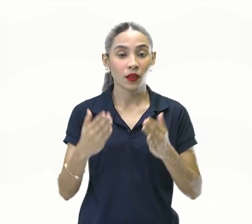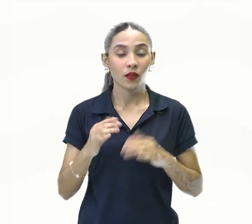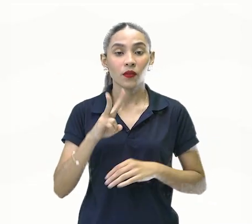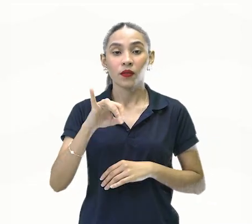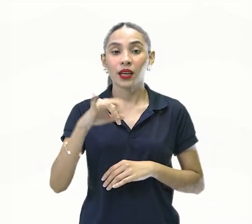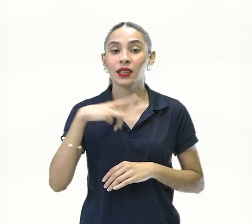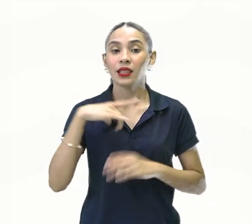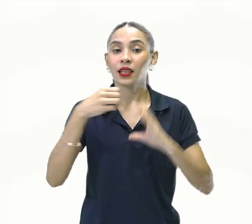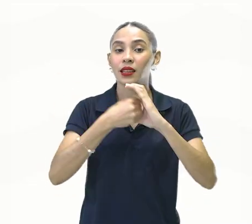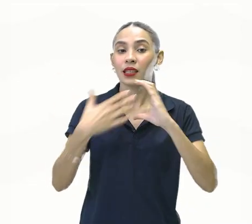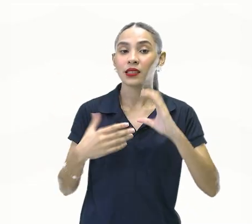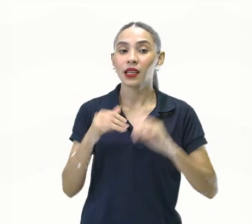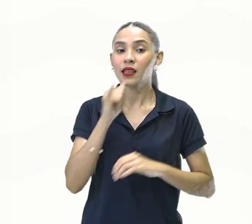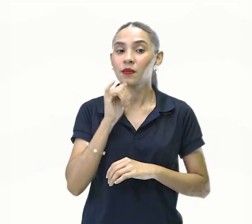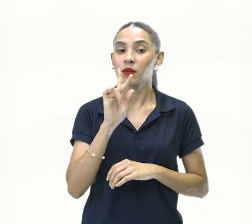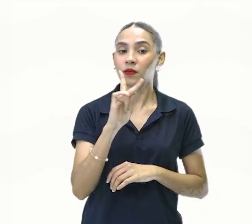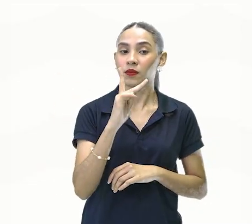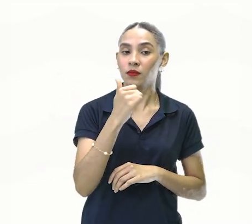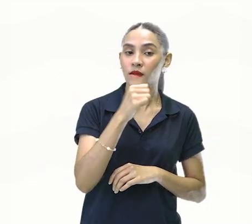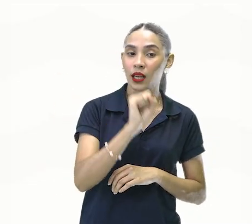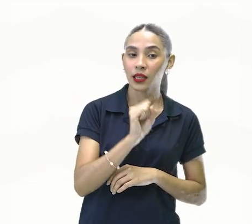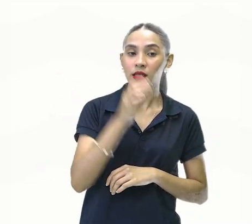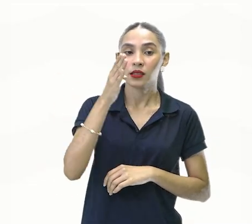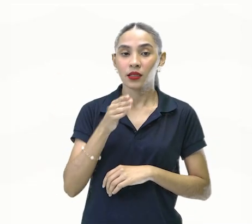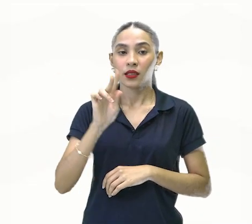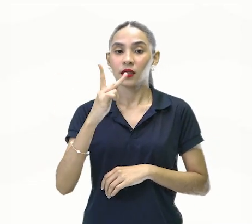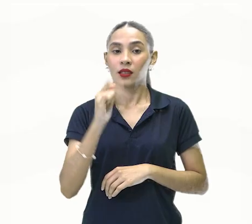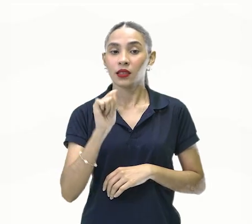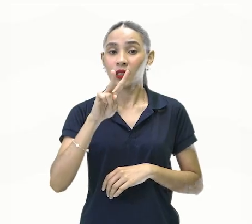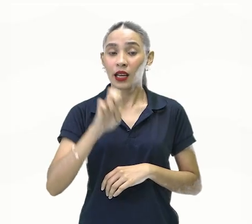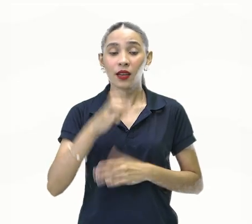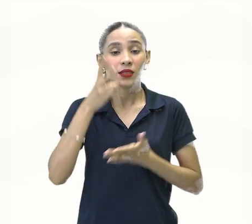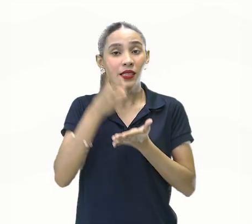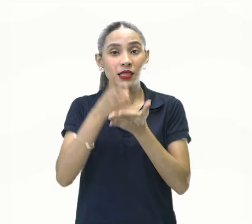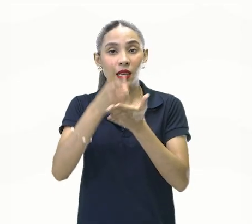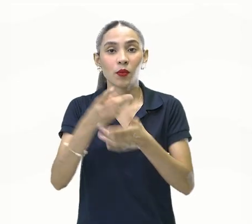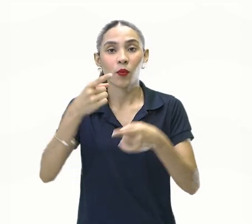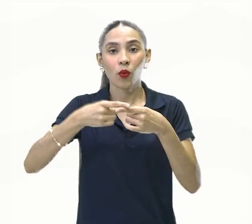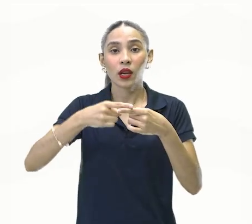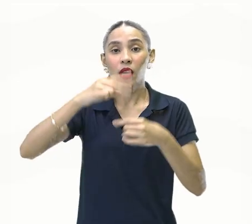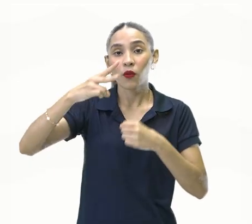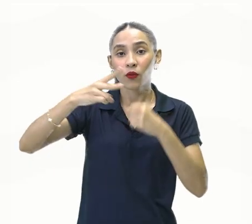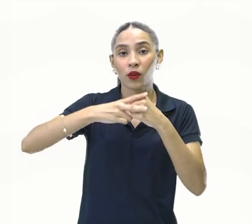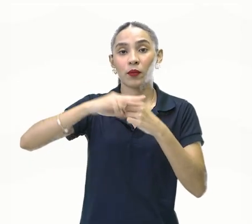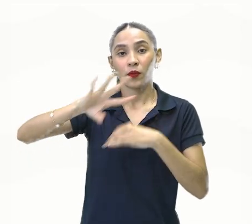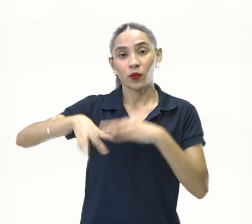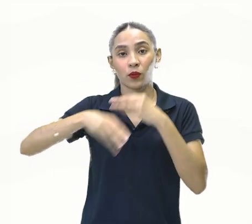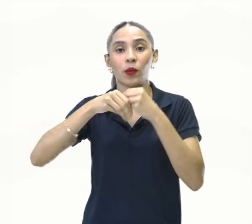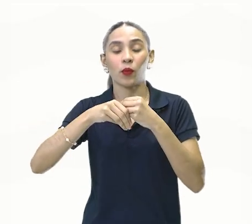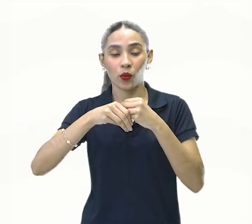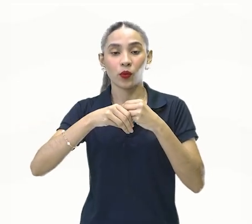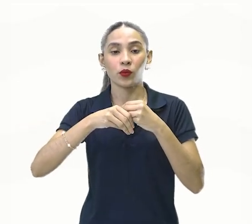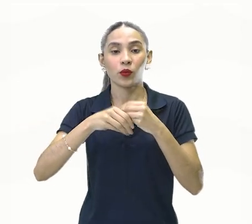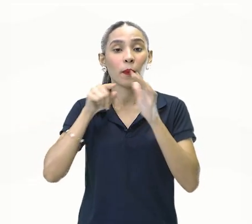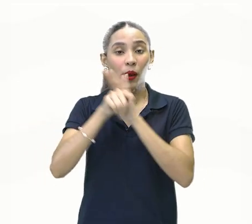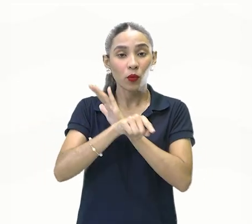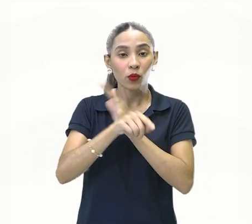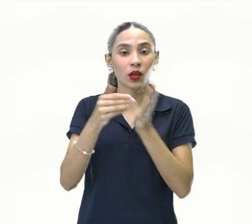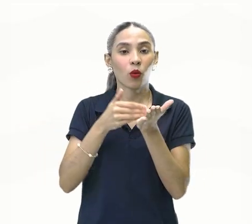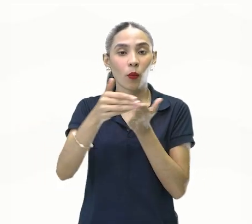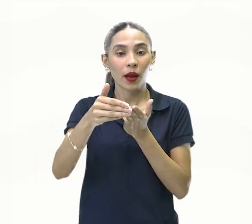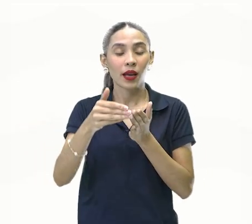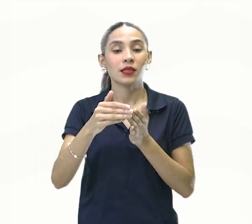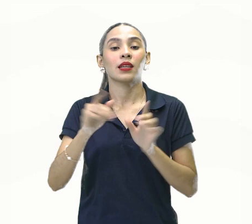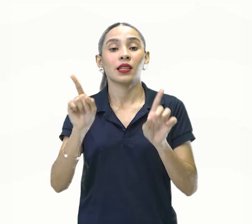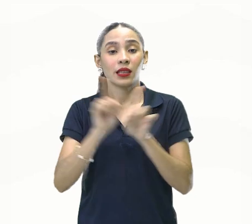ter por característica o has or have, sempre, né? Então, ele é o verbo auxiliar, é ele que vai começar a pergunta. Mais o sujeito, que é de quem